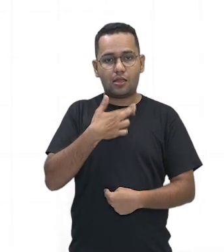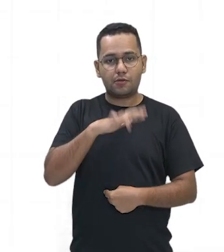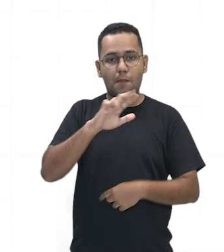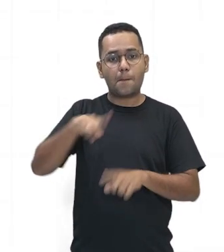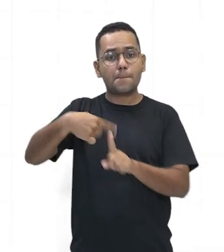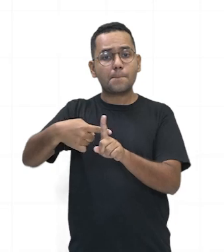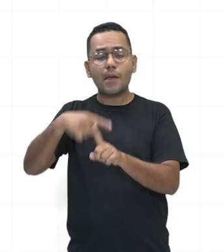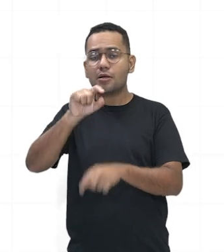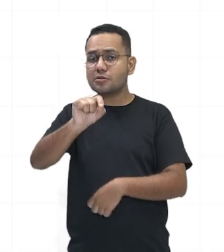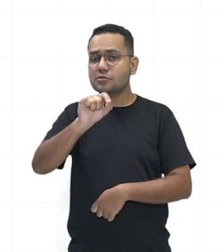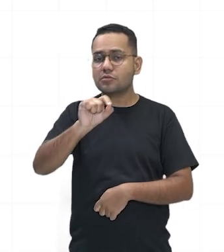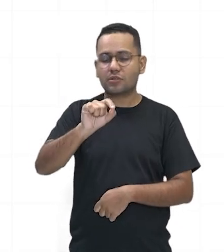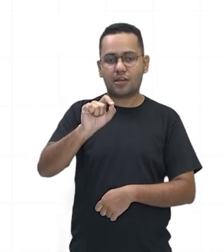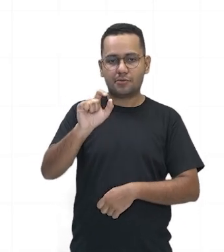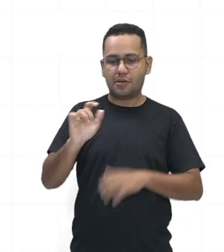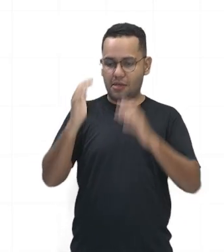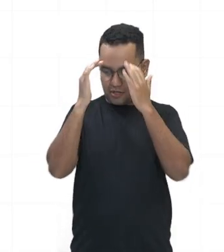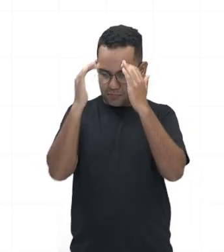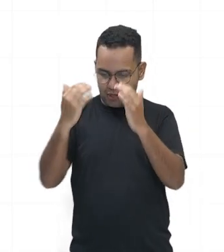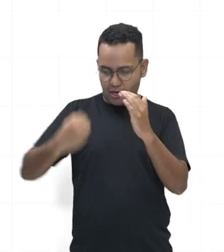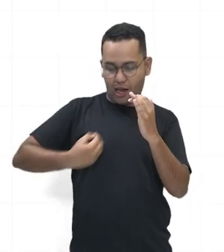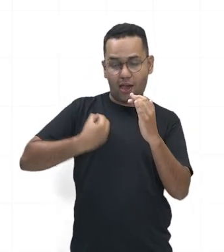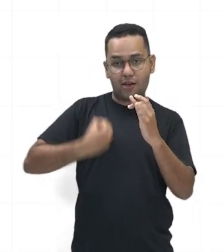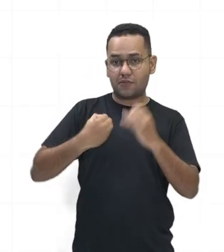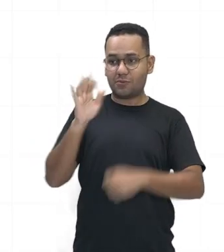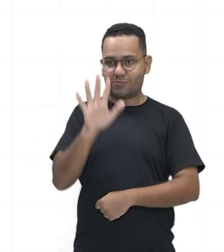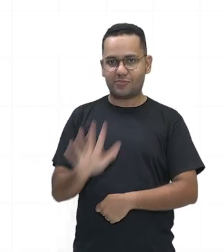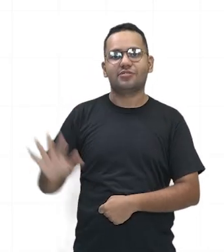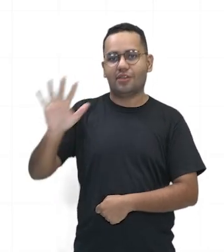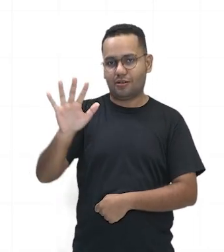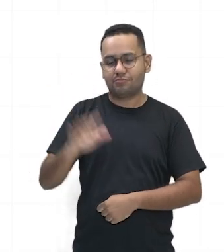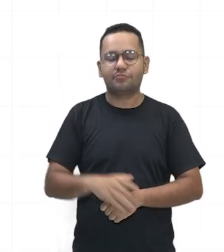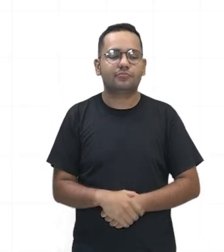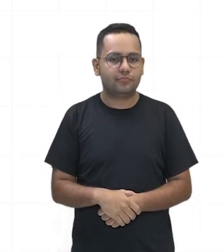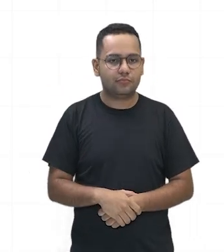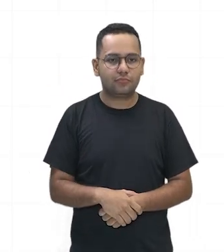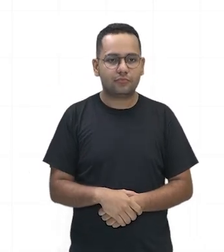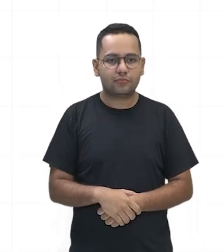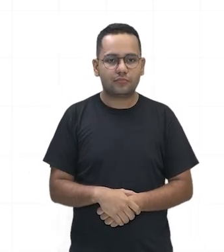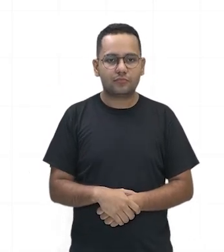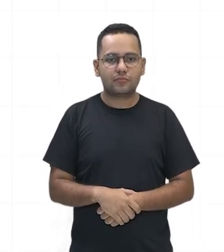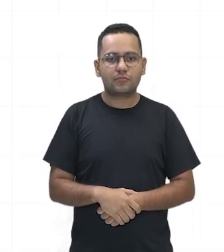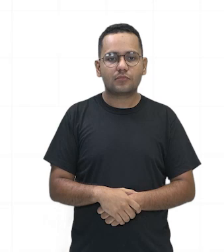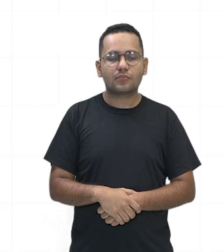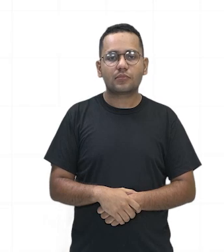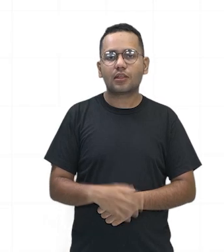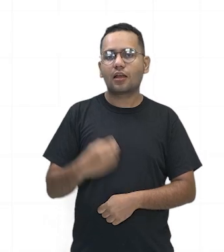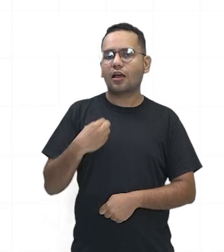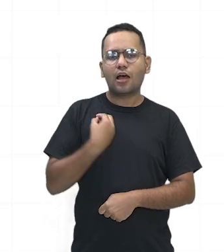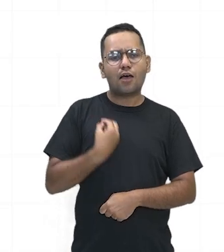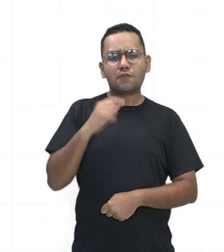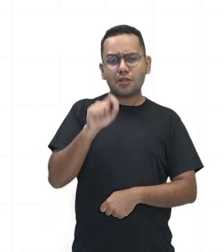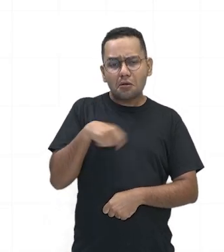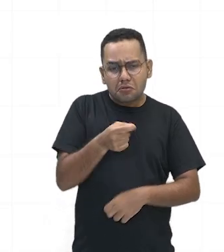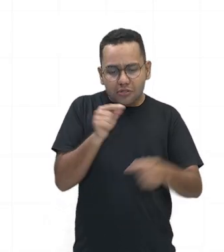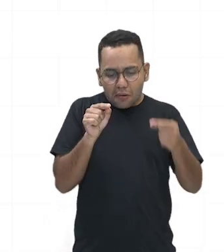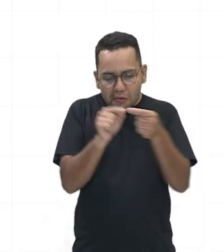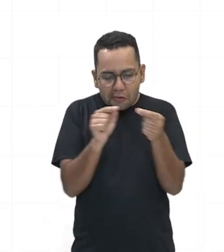Temos que pensar que a vida é o dom mais precioso para toda